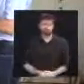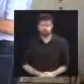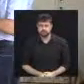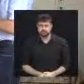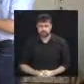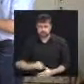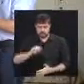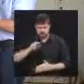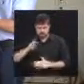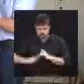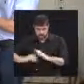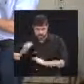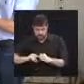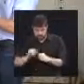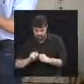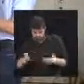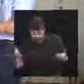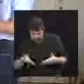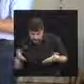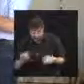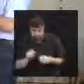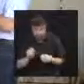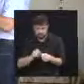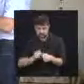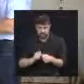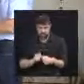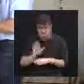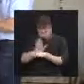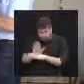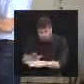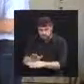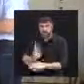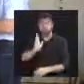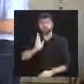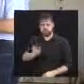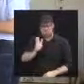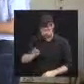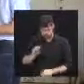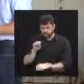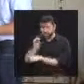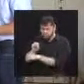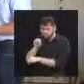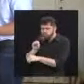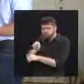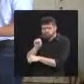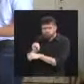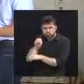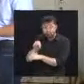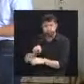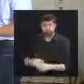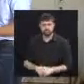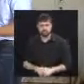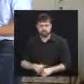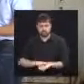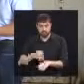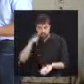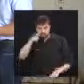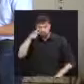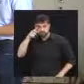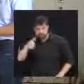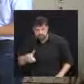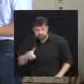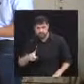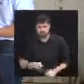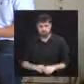medida aplicada aqui é uma técnica paliativa? Não, já é um tratamento? Já é um tratamento. O mais interessante